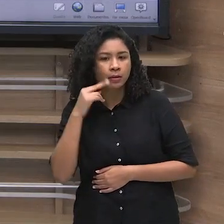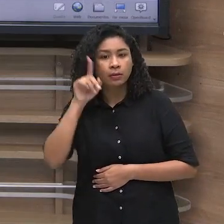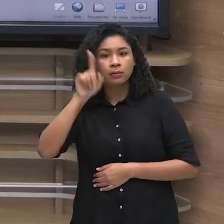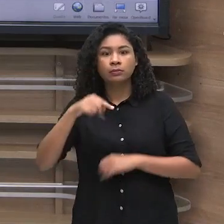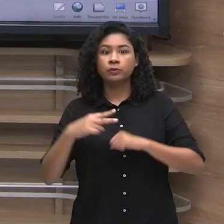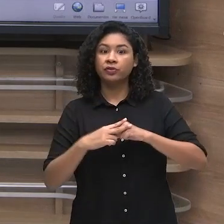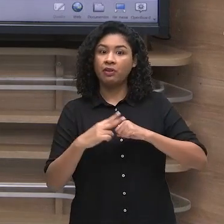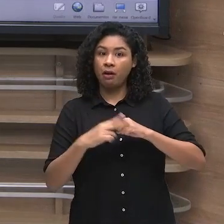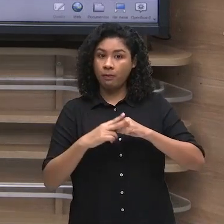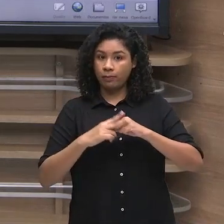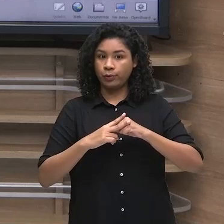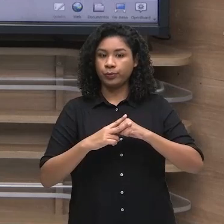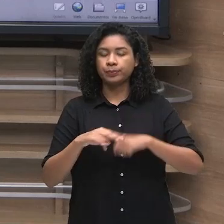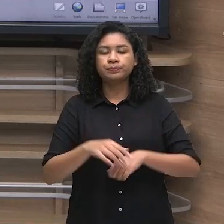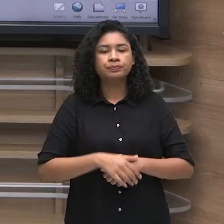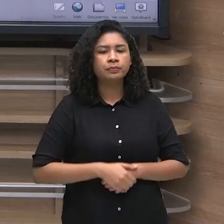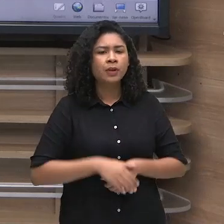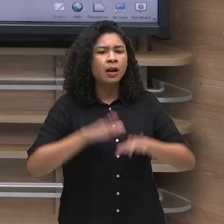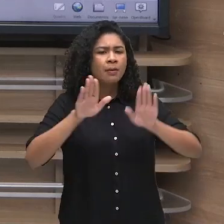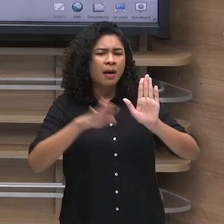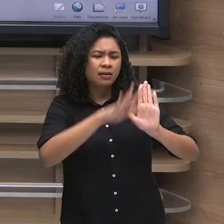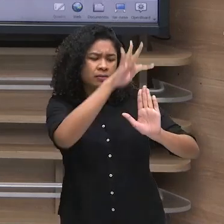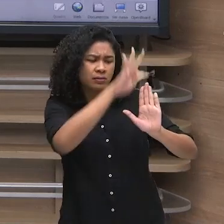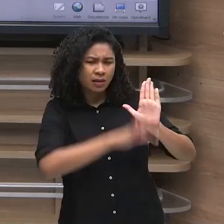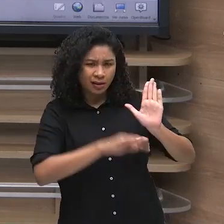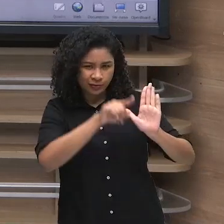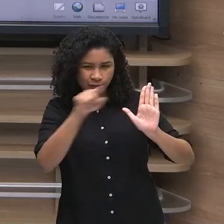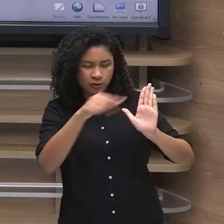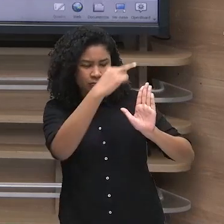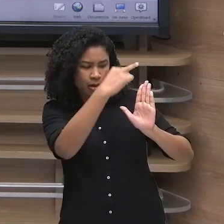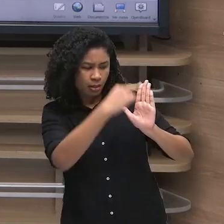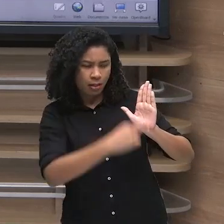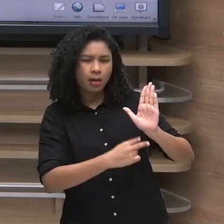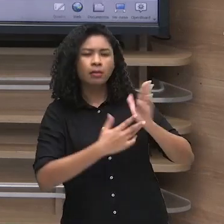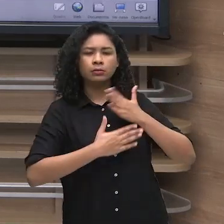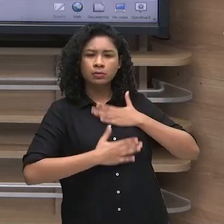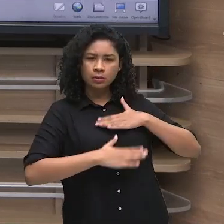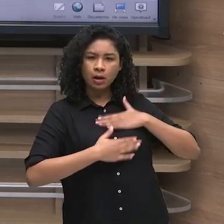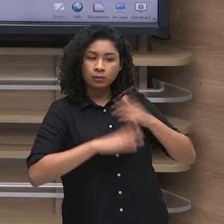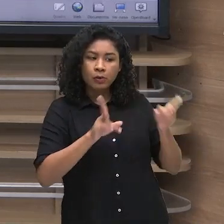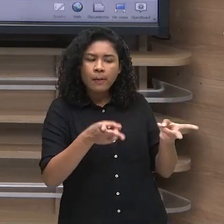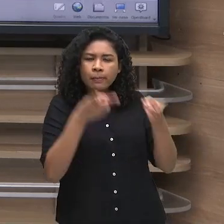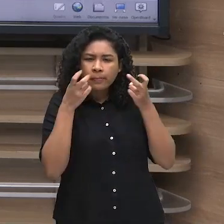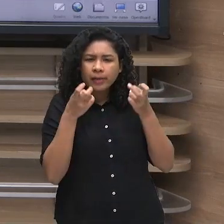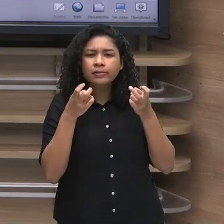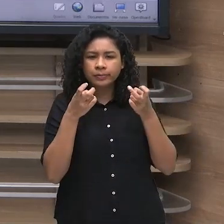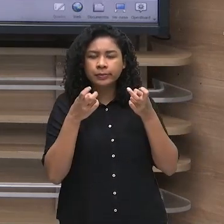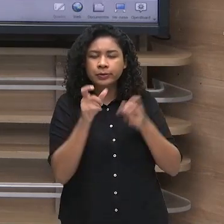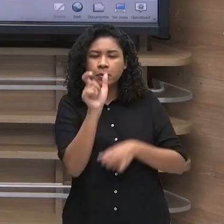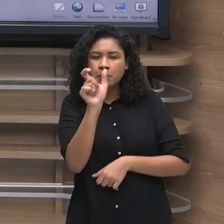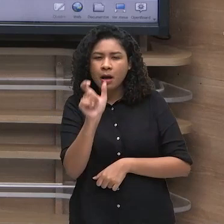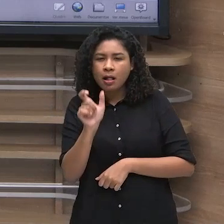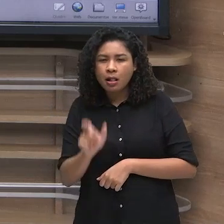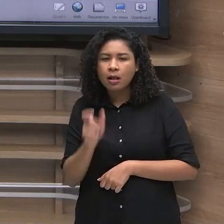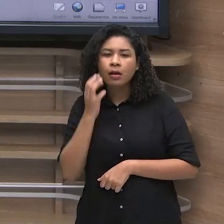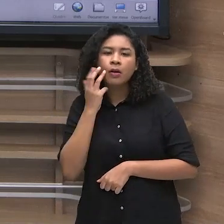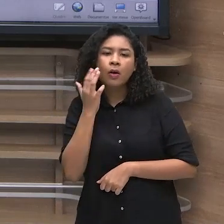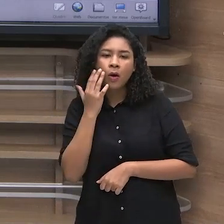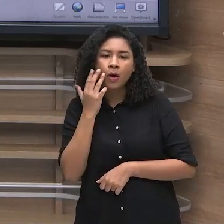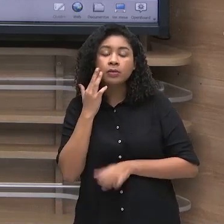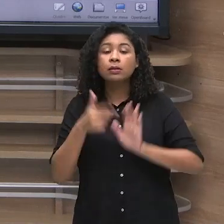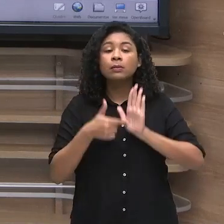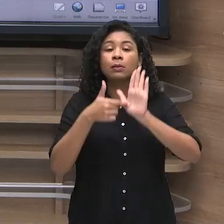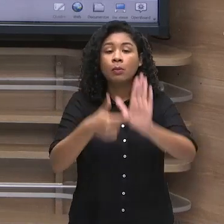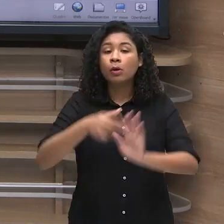As formas verbais que estão em destaque, vermelho, você pode observar que elas indicam o presente, o passado e